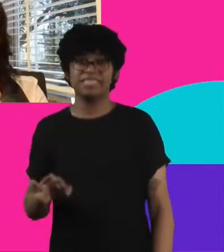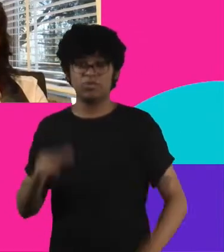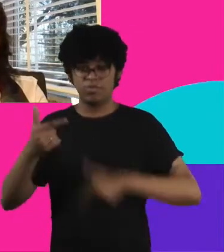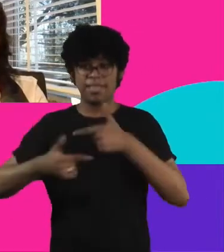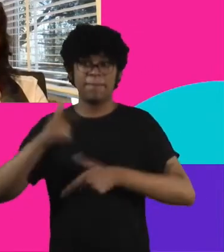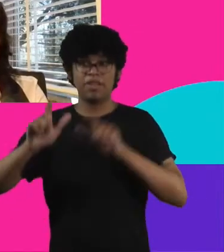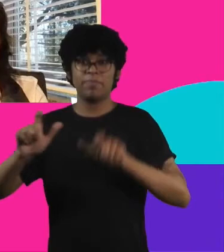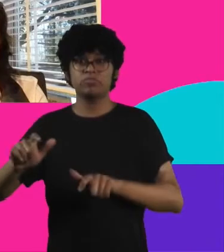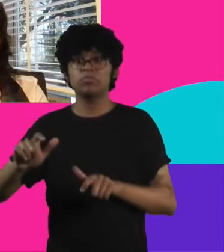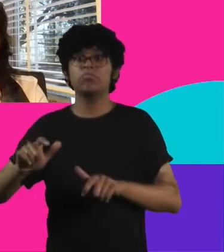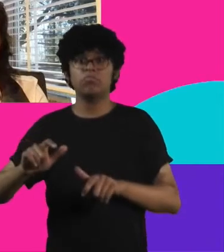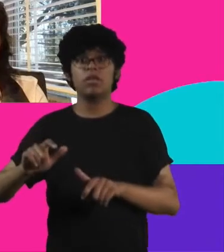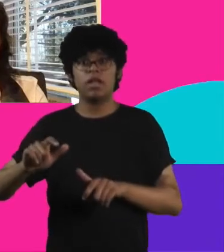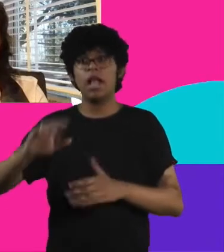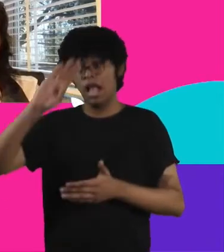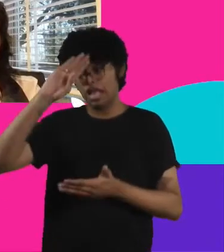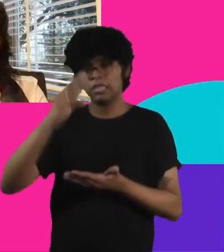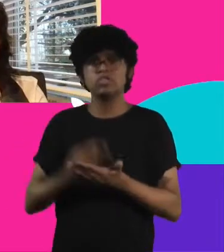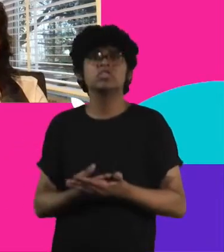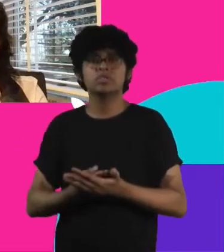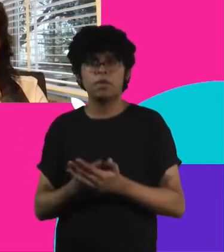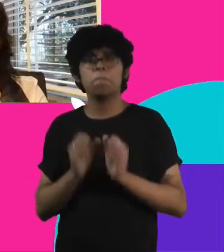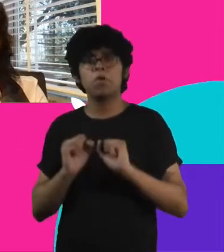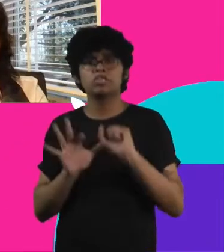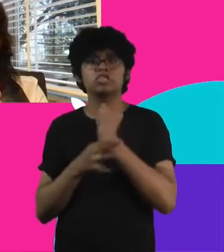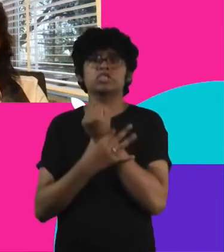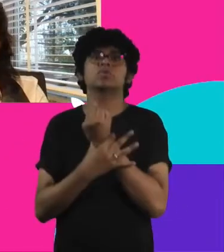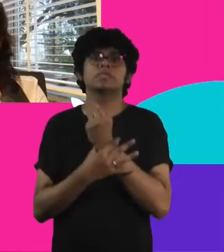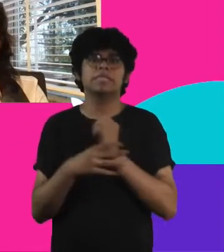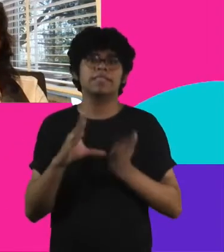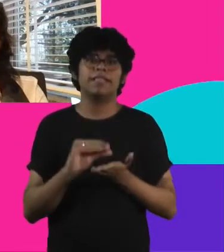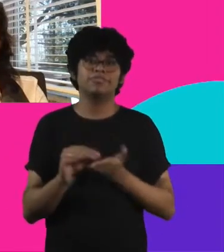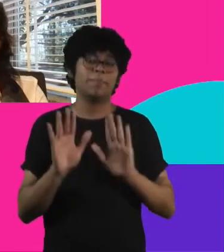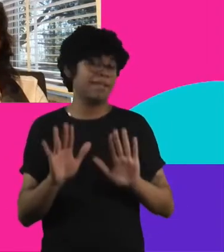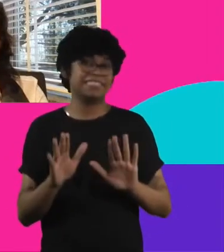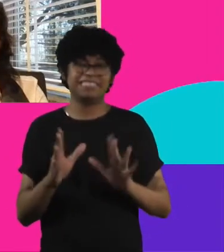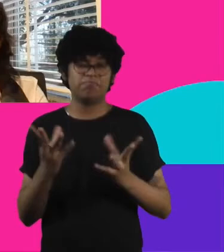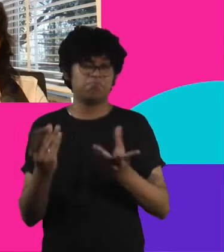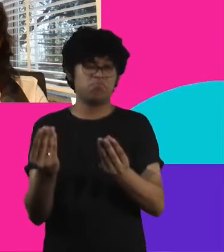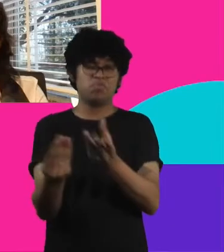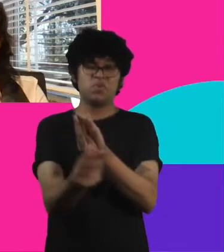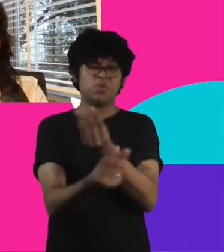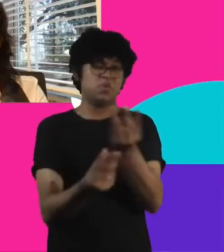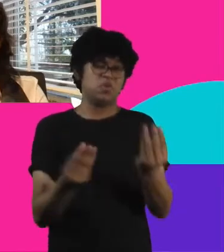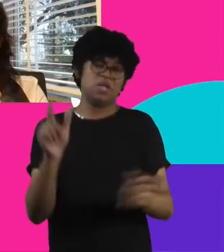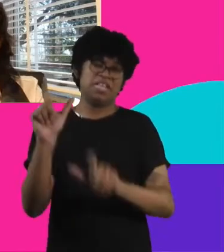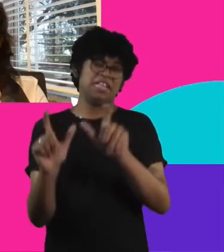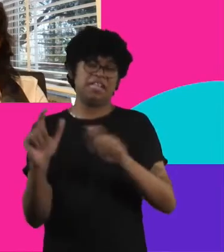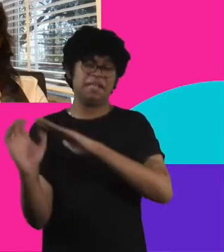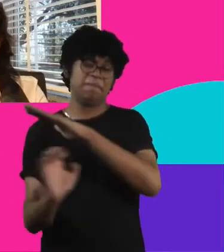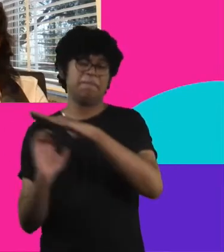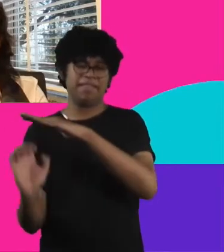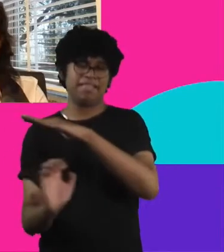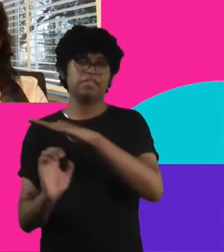sua capacidade de trabalhar com dados. E muitas empresas, de acordo com uma estatística do Gartner,